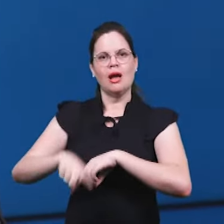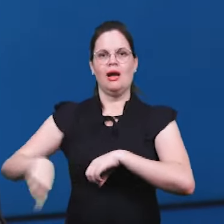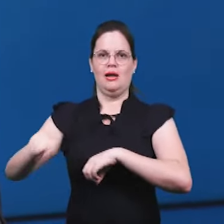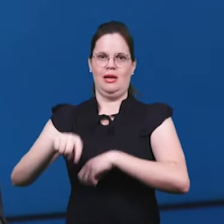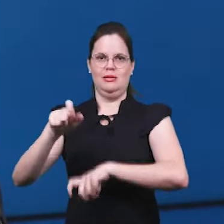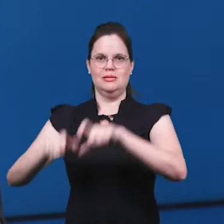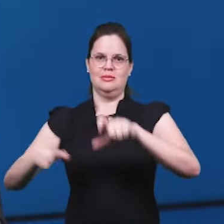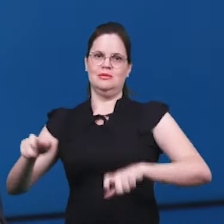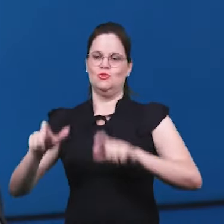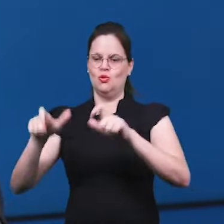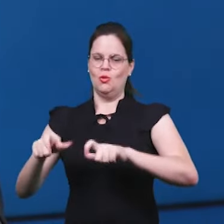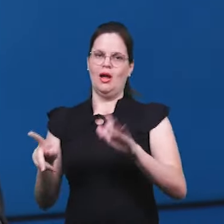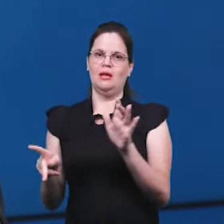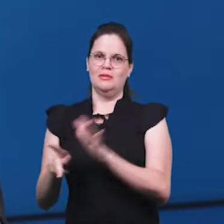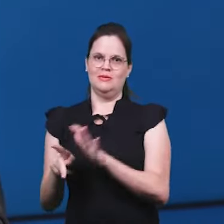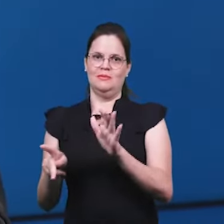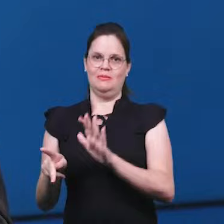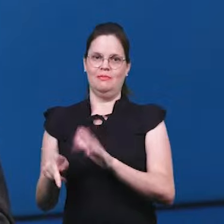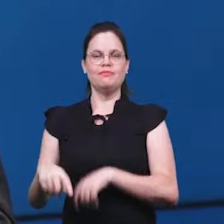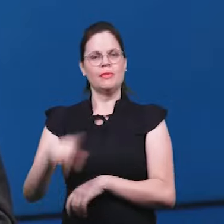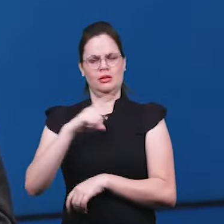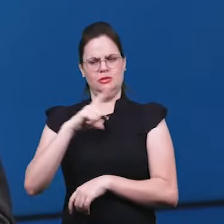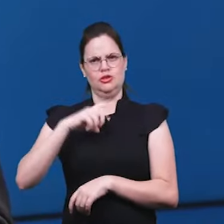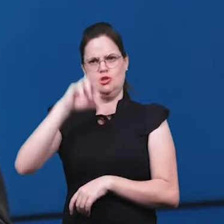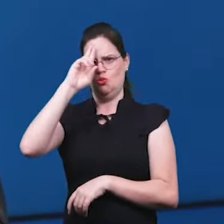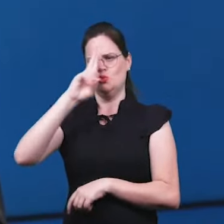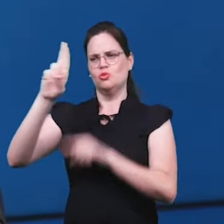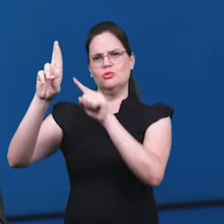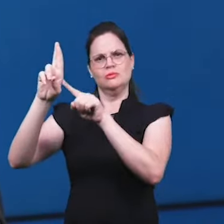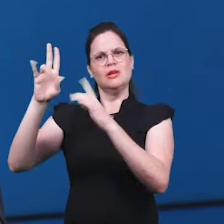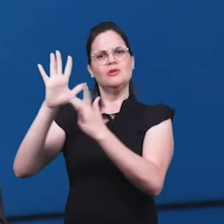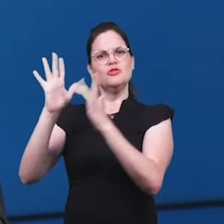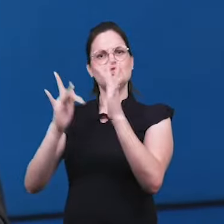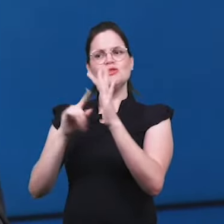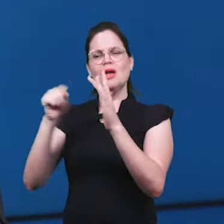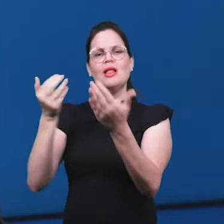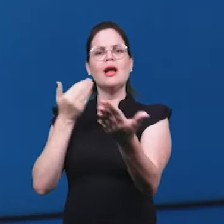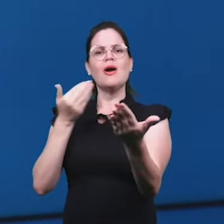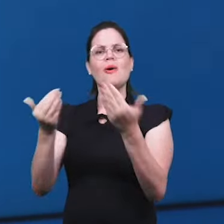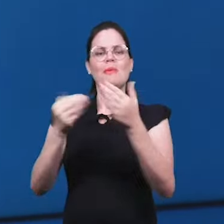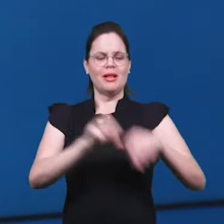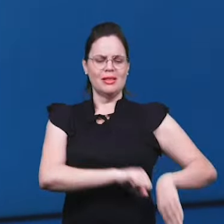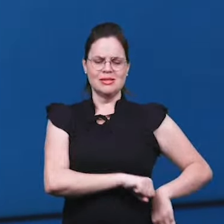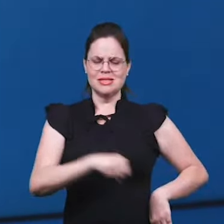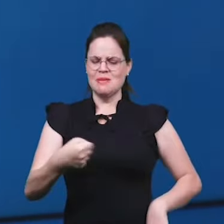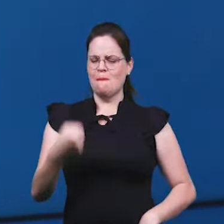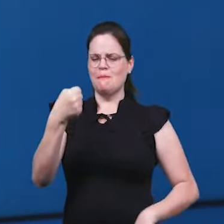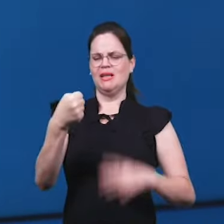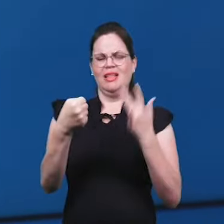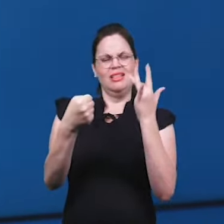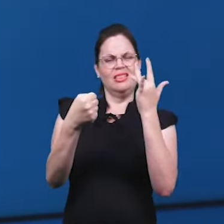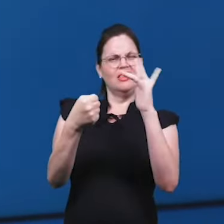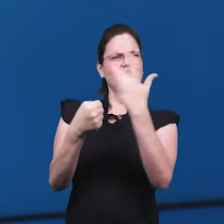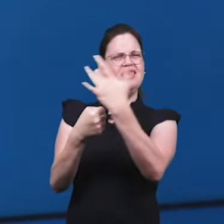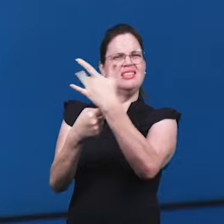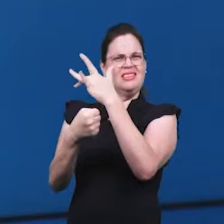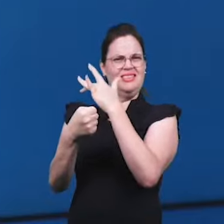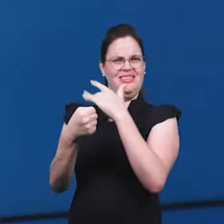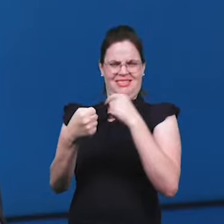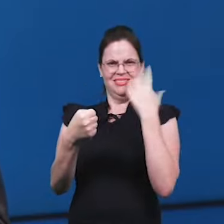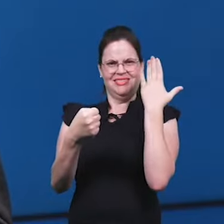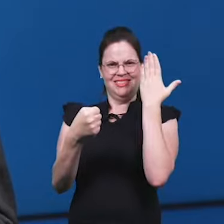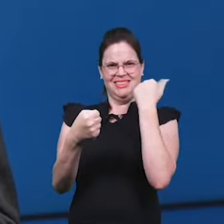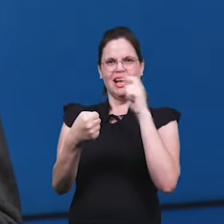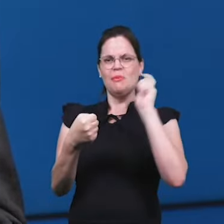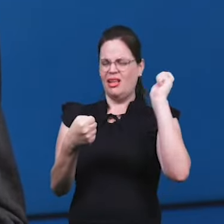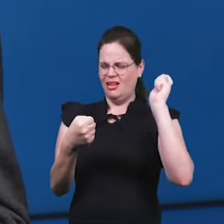né? Ali em Pérgamo. Então ela tinha ali o Senhor Jesus como aquele que tinha a espada aguda de dois gumes, ou seja, os dois fios,